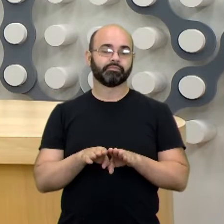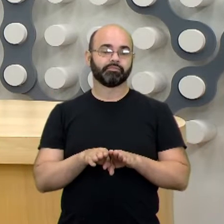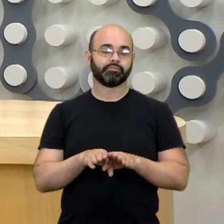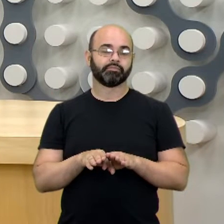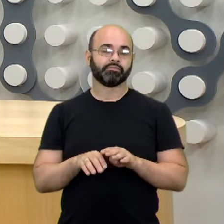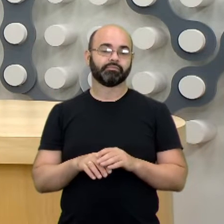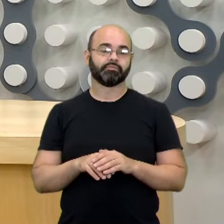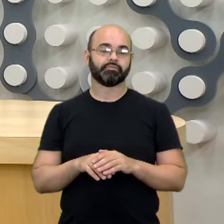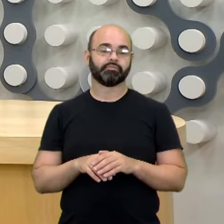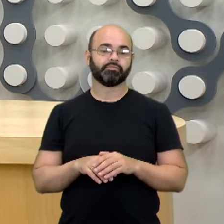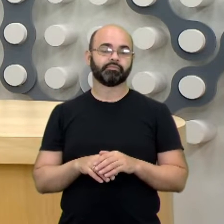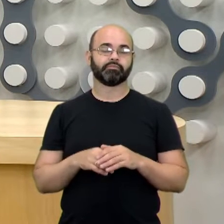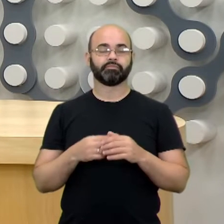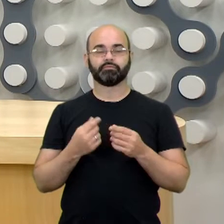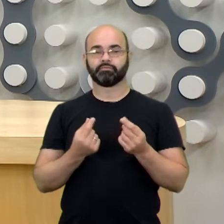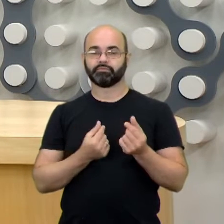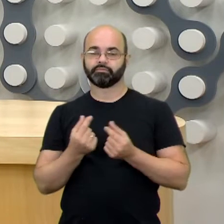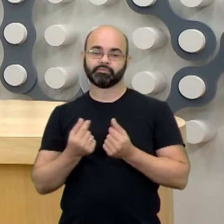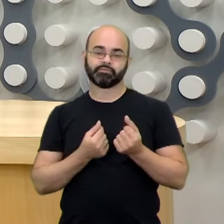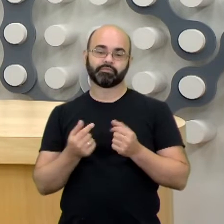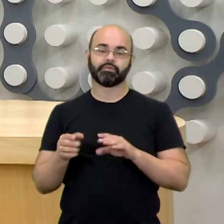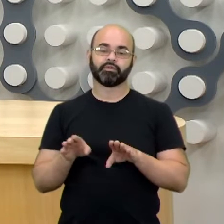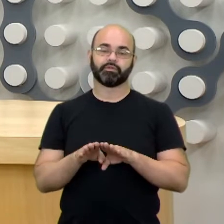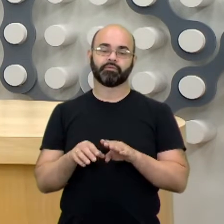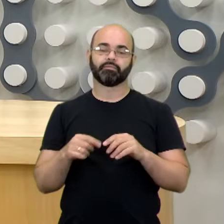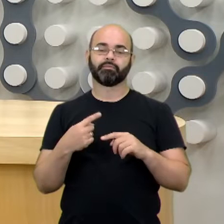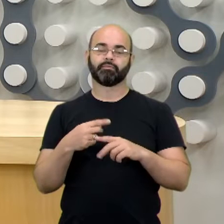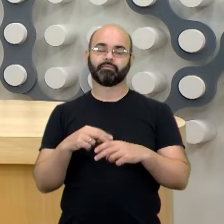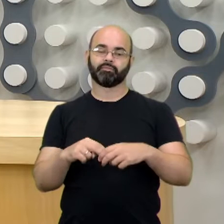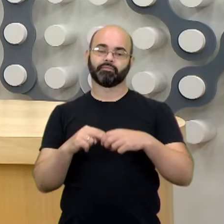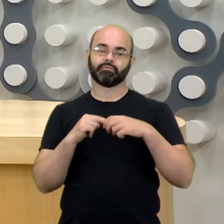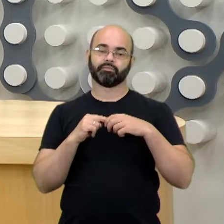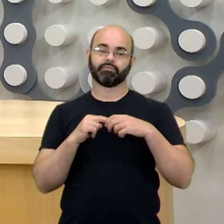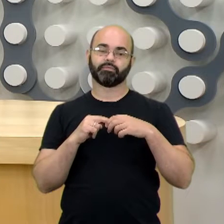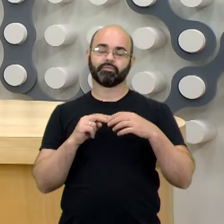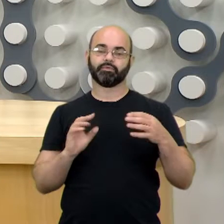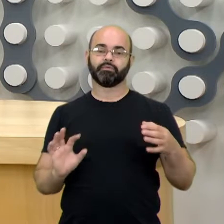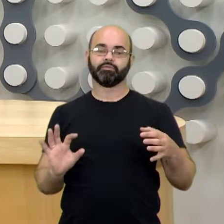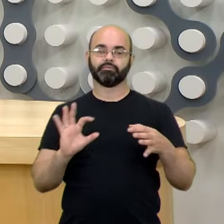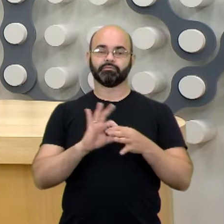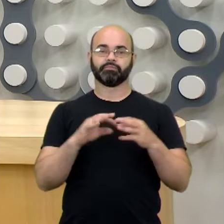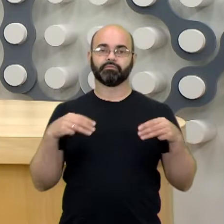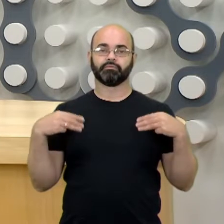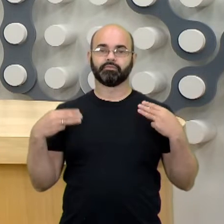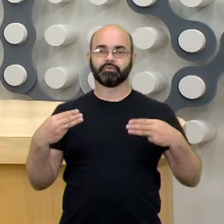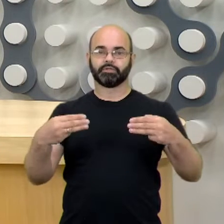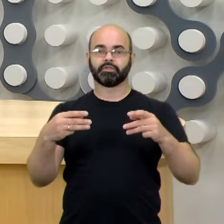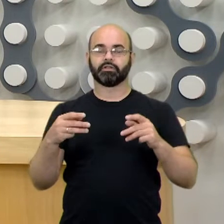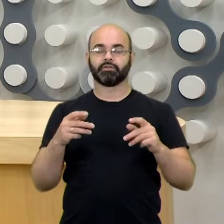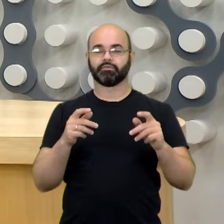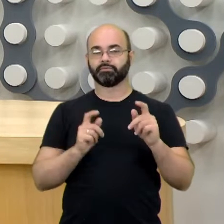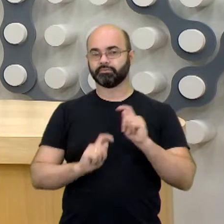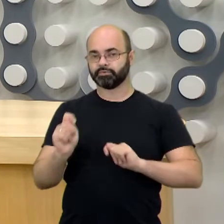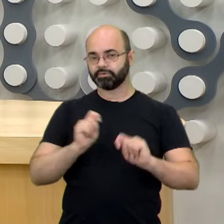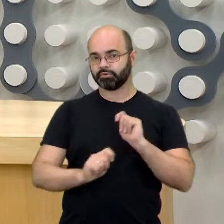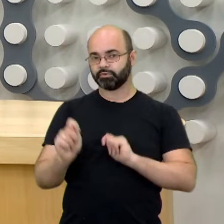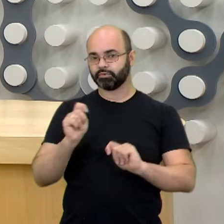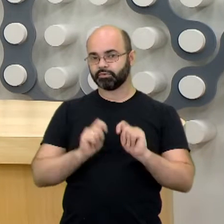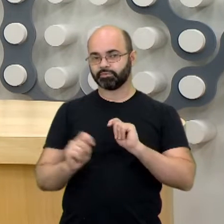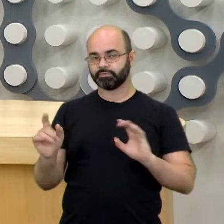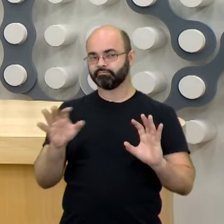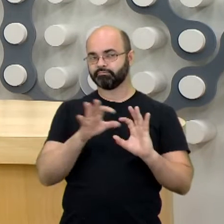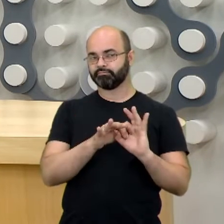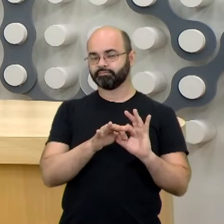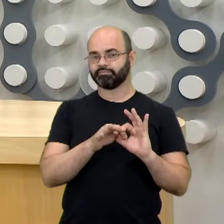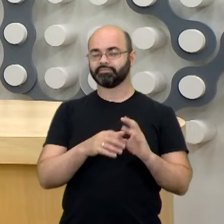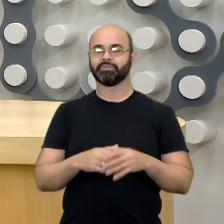questões de economia, até porque ele está vinculado aí ao Ministério da Economia. Então, quando você entra, por exemplo, no